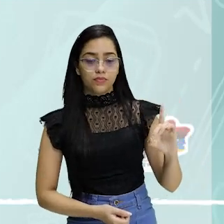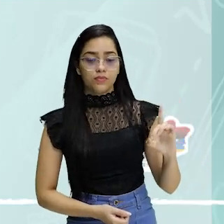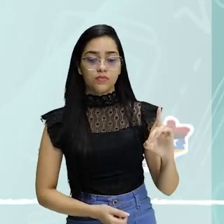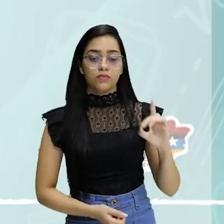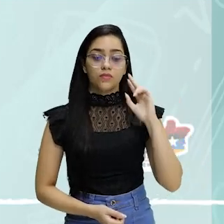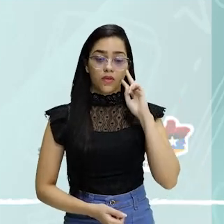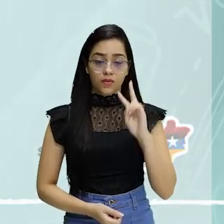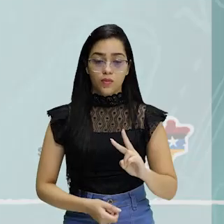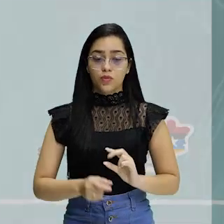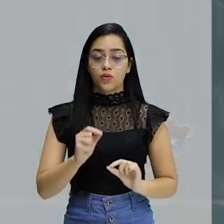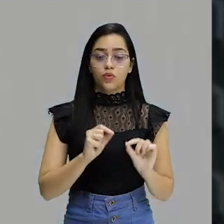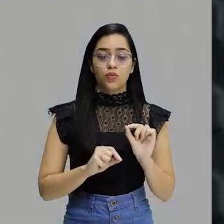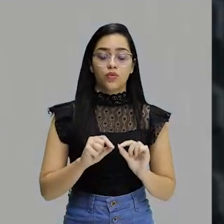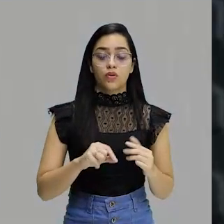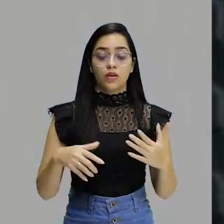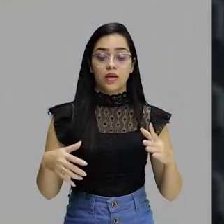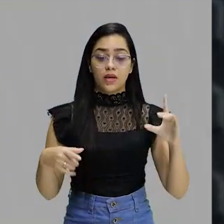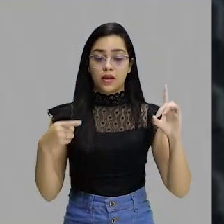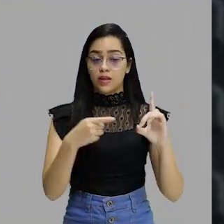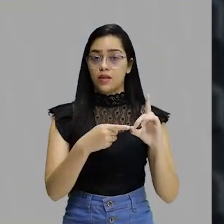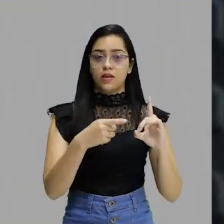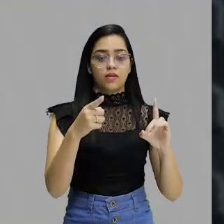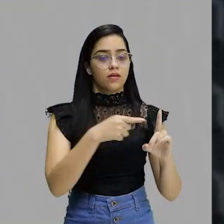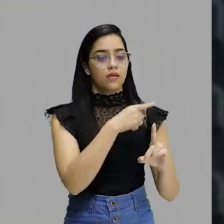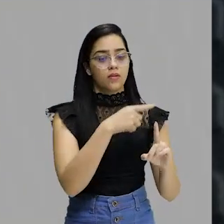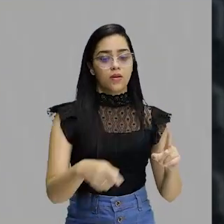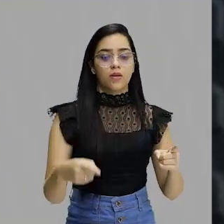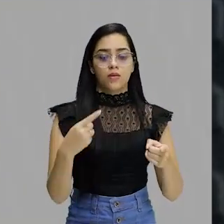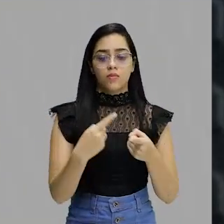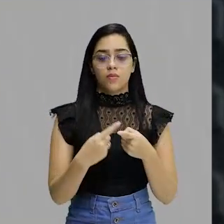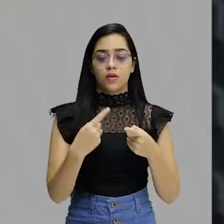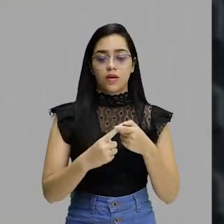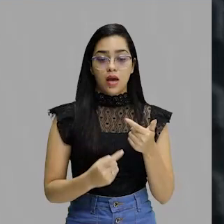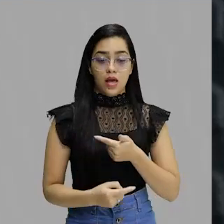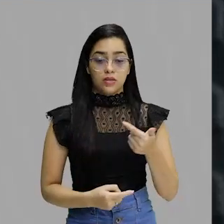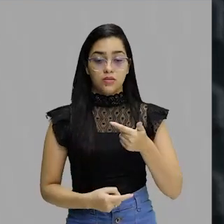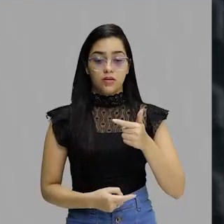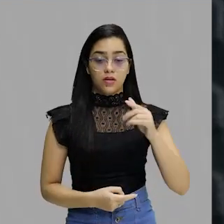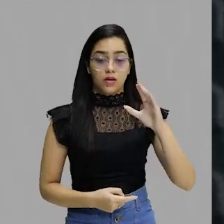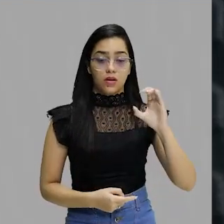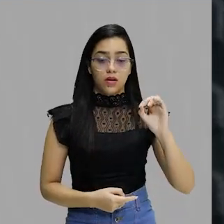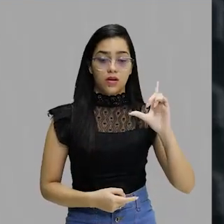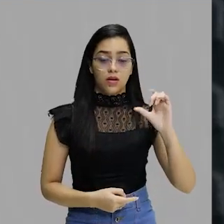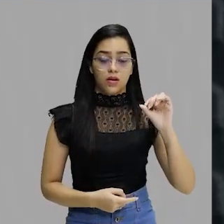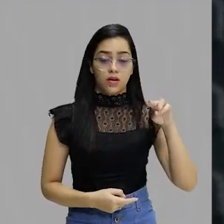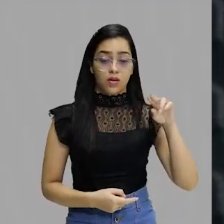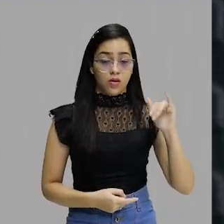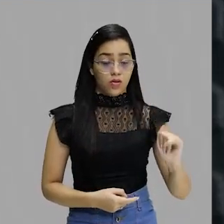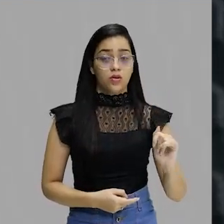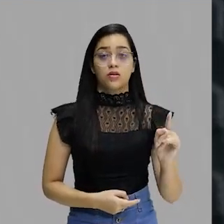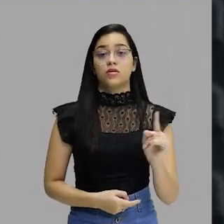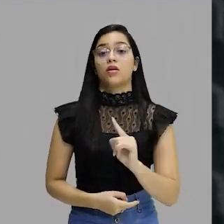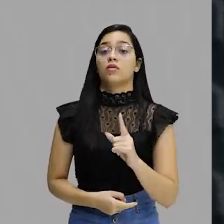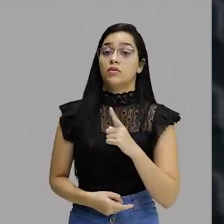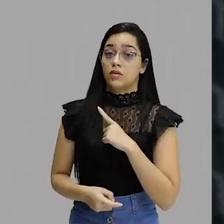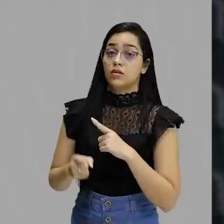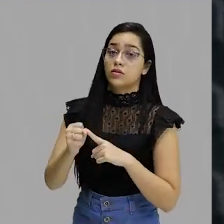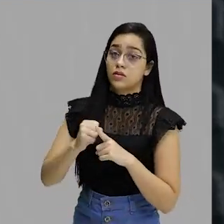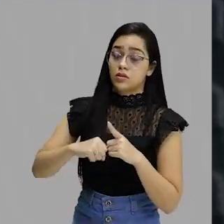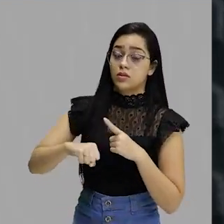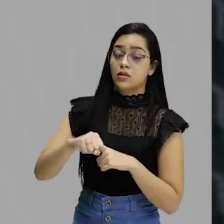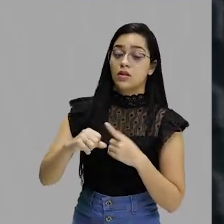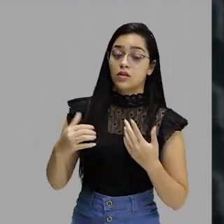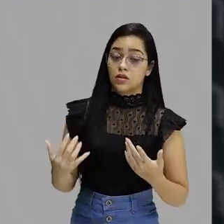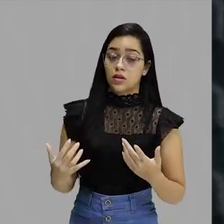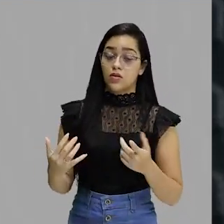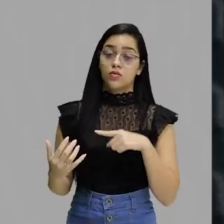Já vimos aqui que a letra D não vai ser, porque ele está dizendo que o segundo item seria colônia. Não, é sociedade. Então,